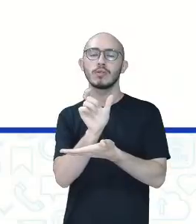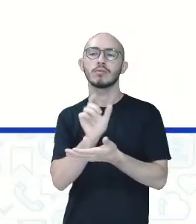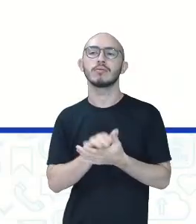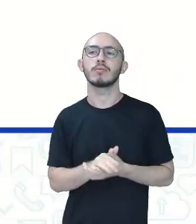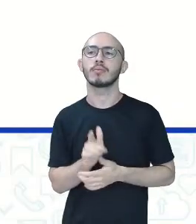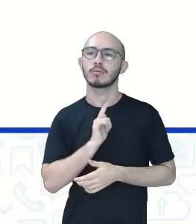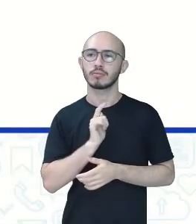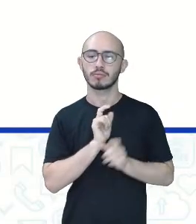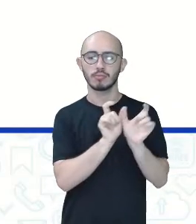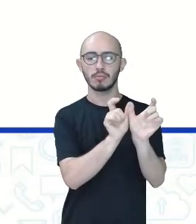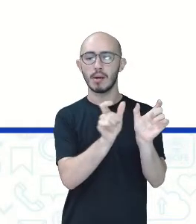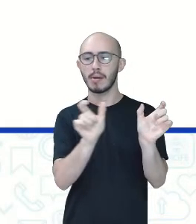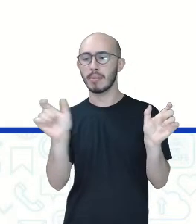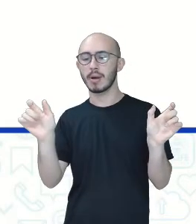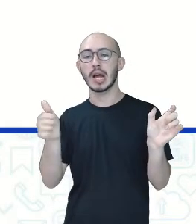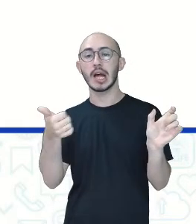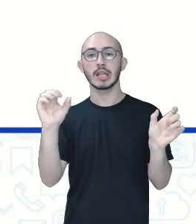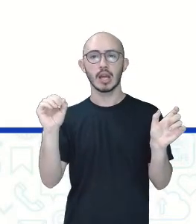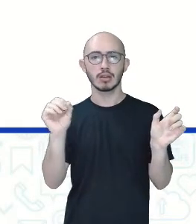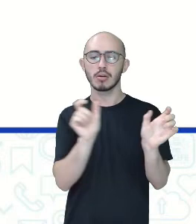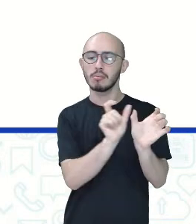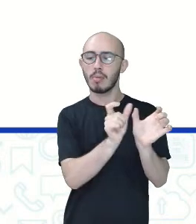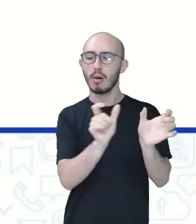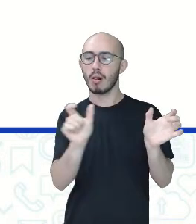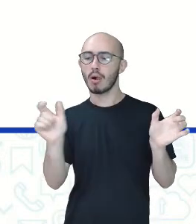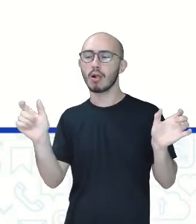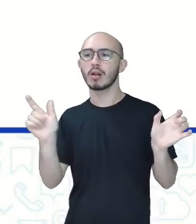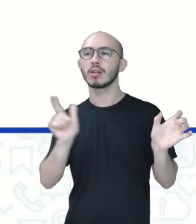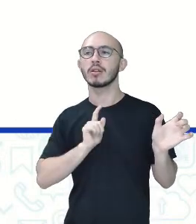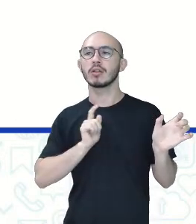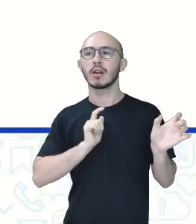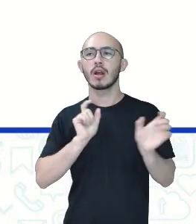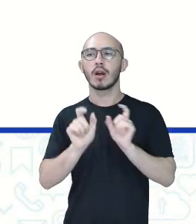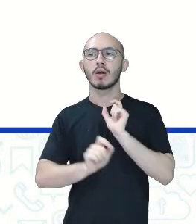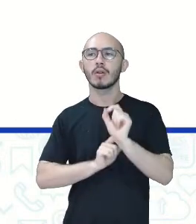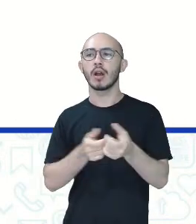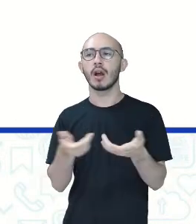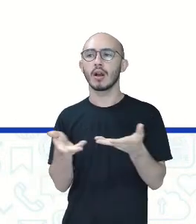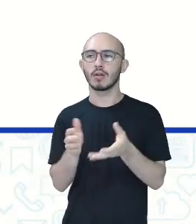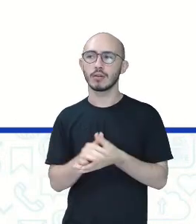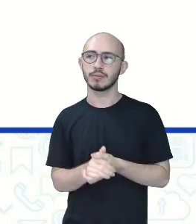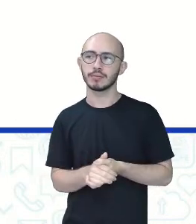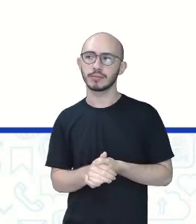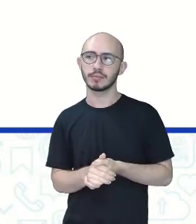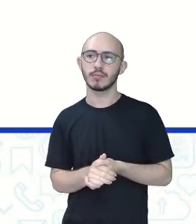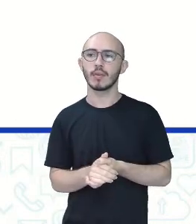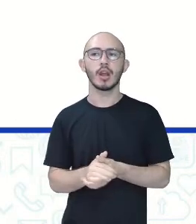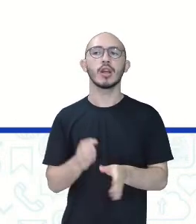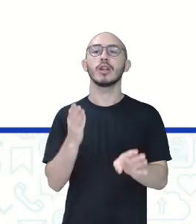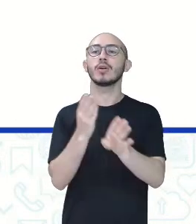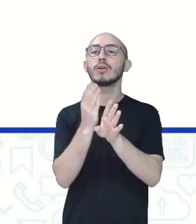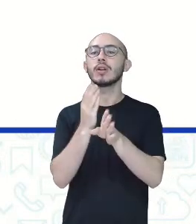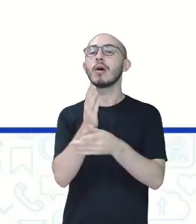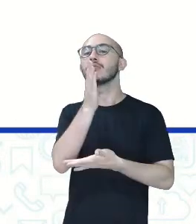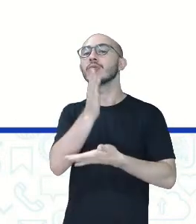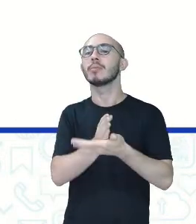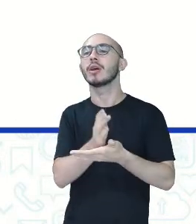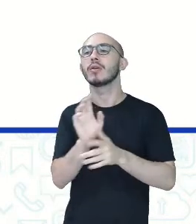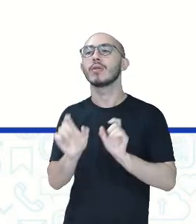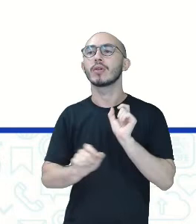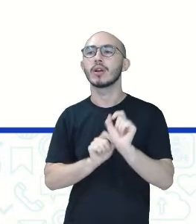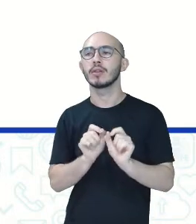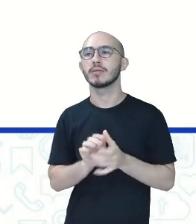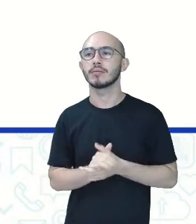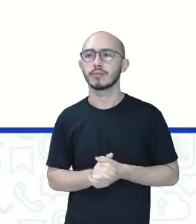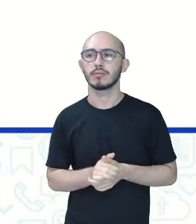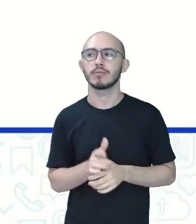uma sequência com 10 números. Então, eu vou cortar aí, ó. Vou eliminar para achar os termos centrais. Eu vou ter aqui,